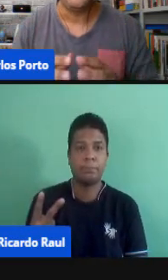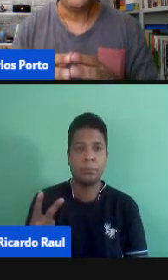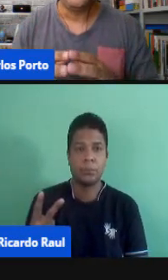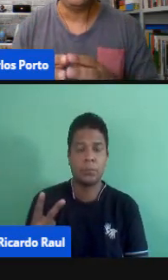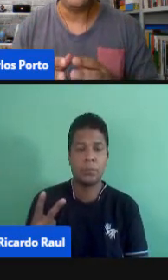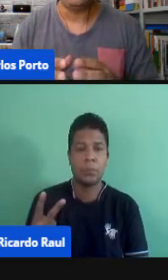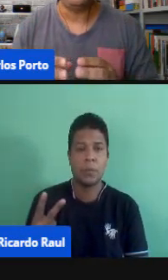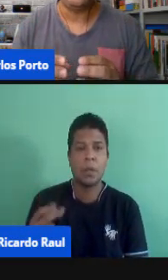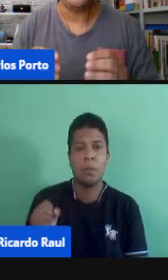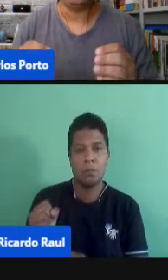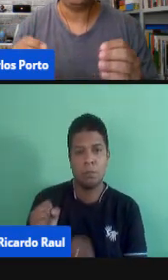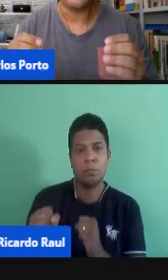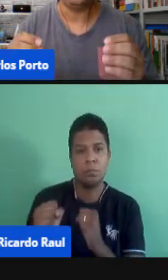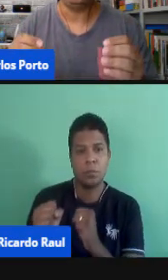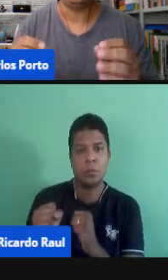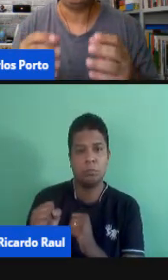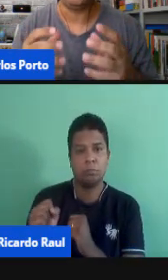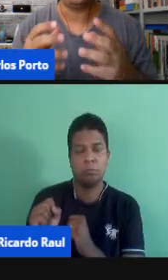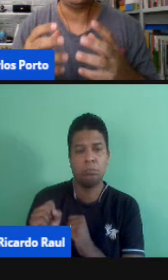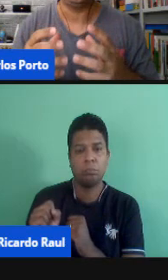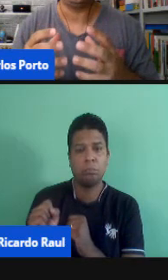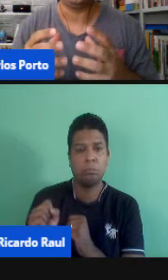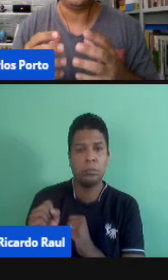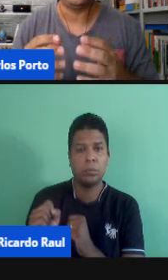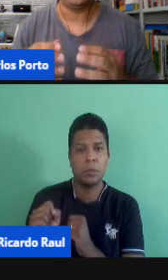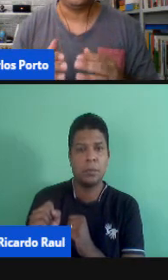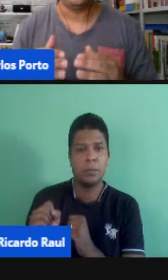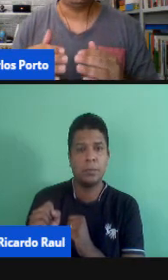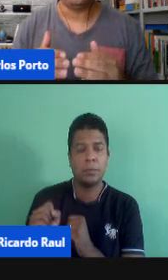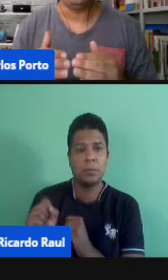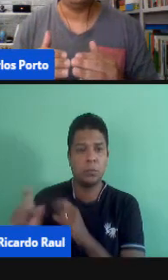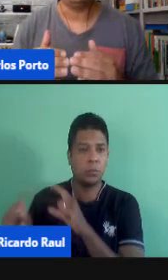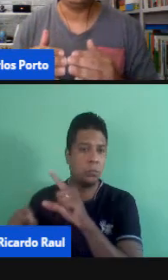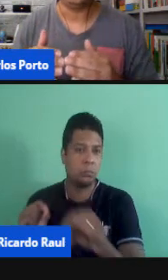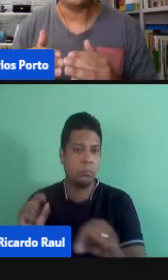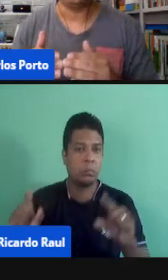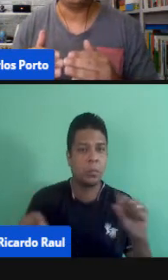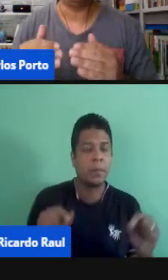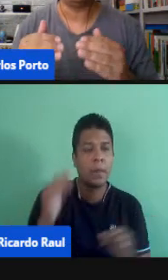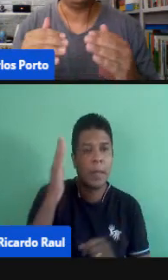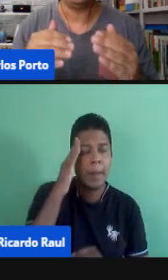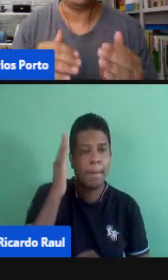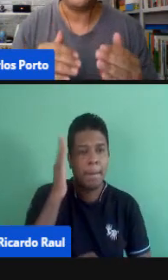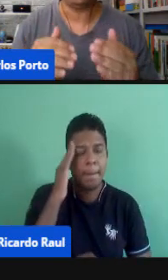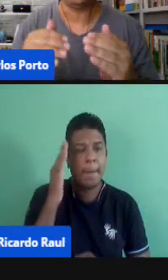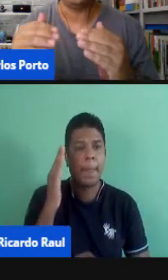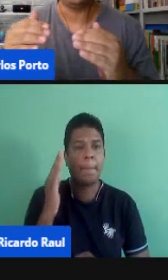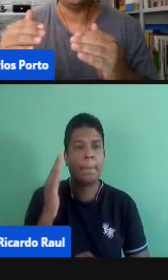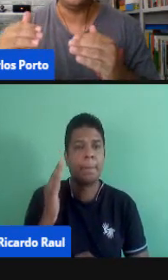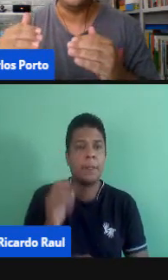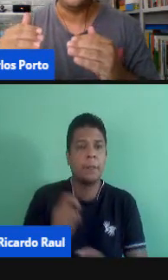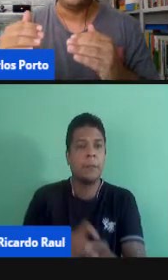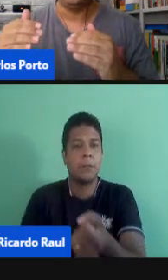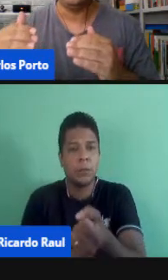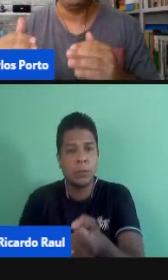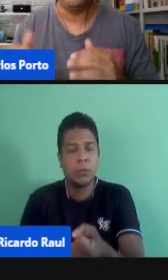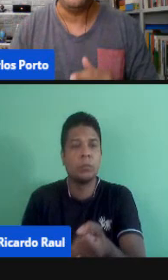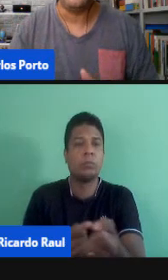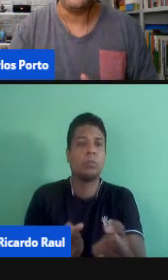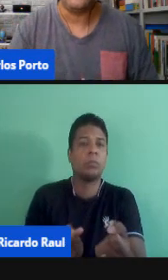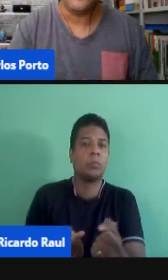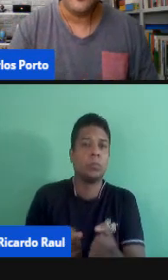opções e sempre gerenciar isso, procurando o quê? Sabermos lidar com o estresse, o controle